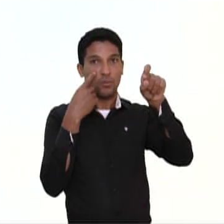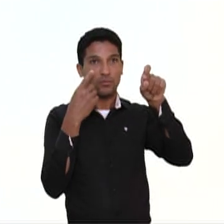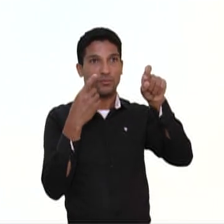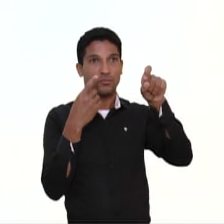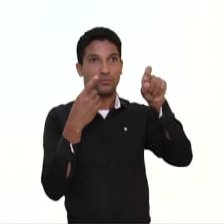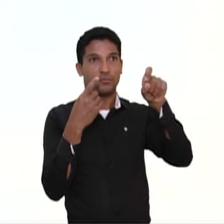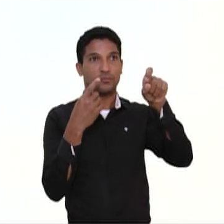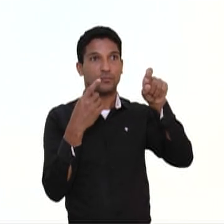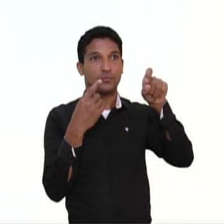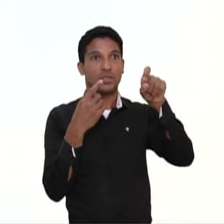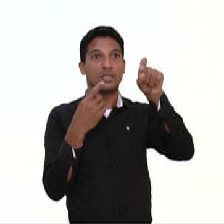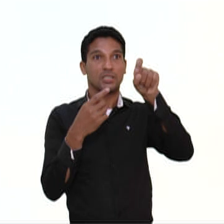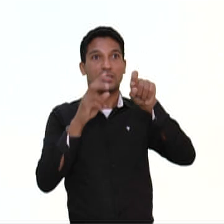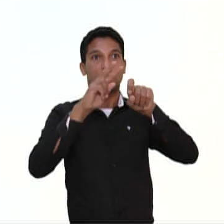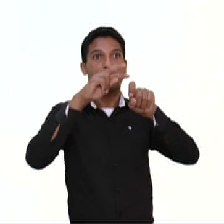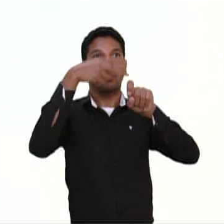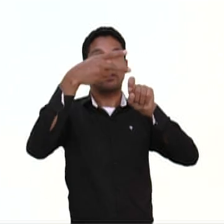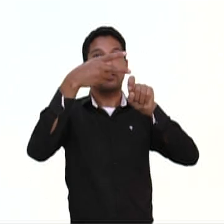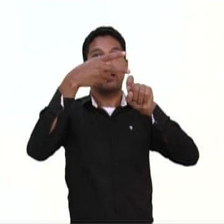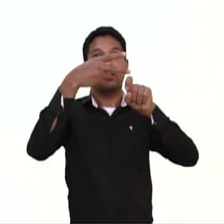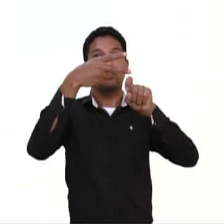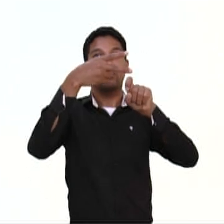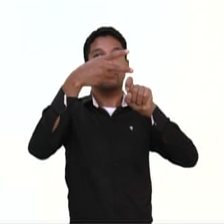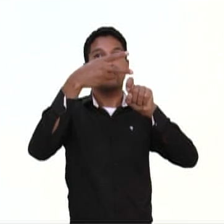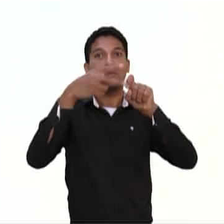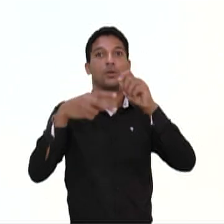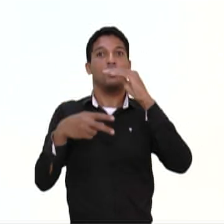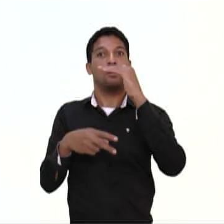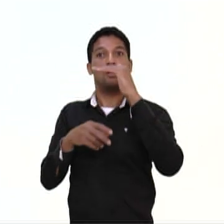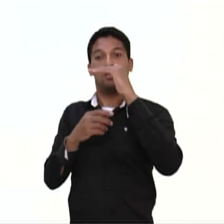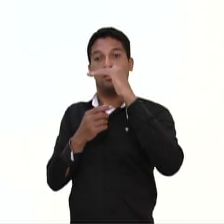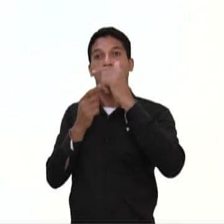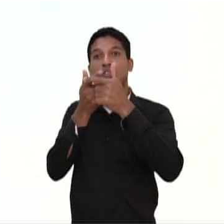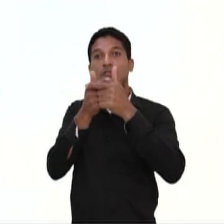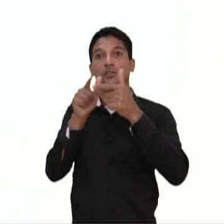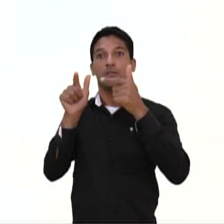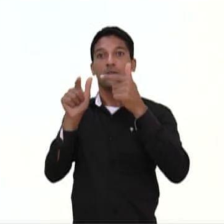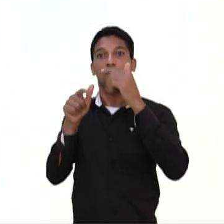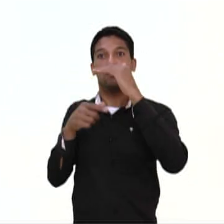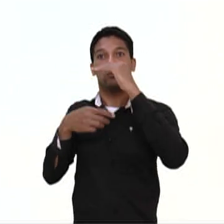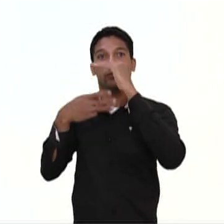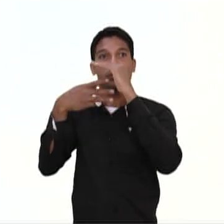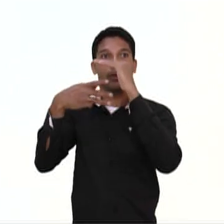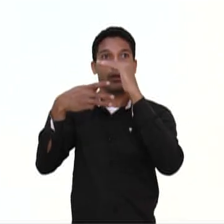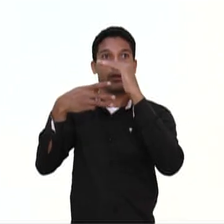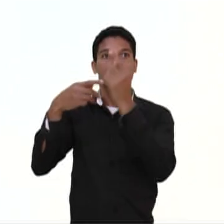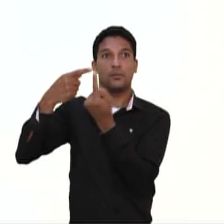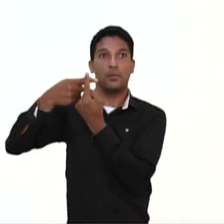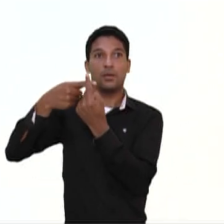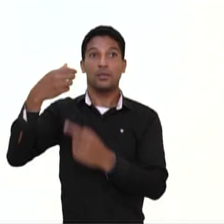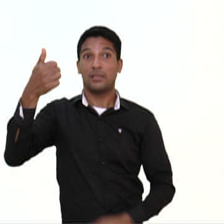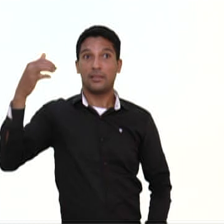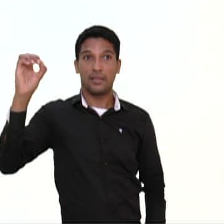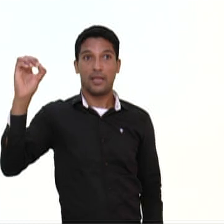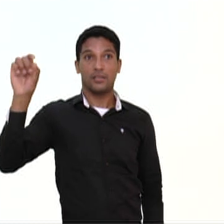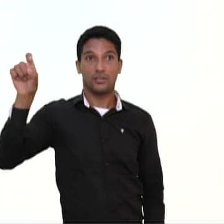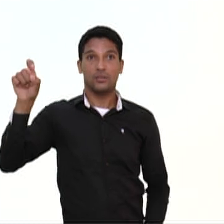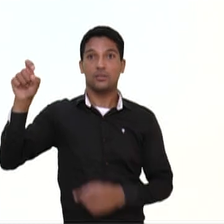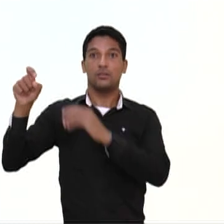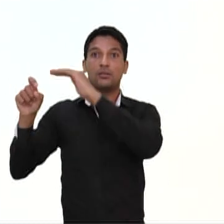função, x ao quadrado dividido por 3 mais 10 vezes x dividido por 3, olha só, eu tenho